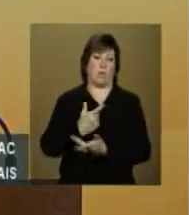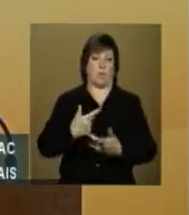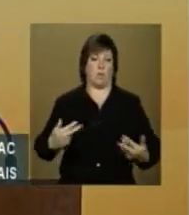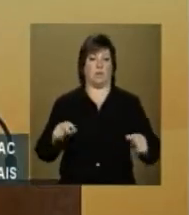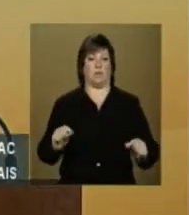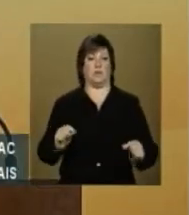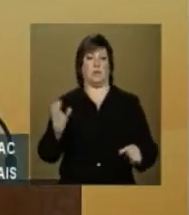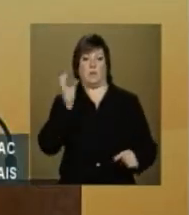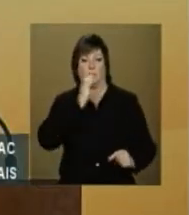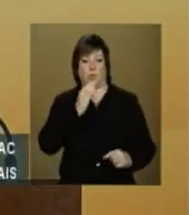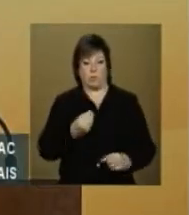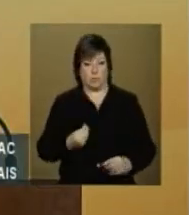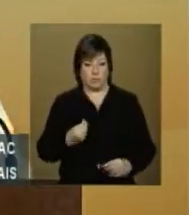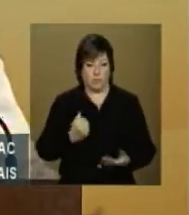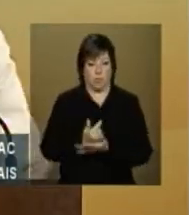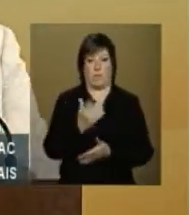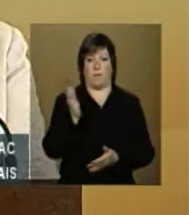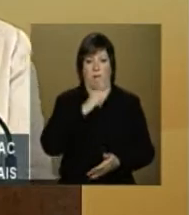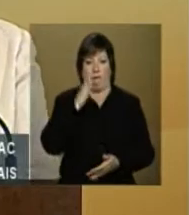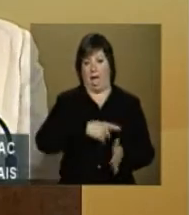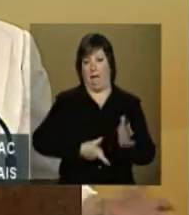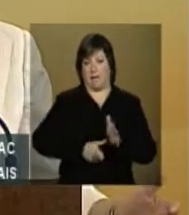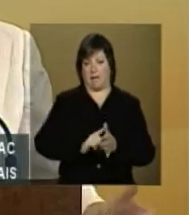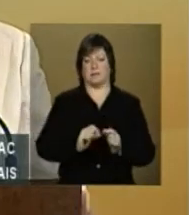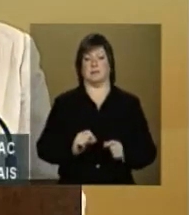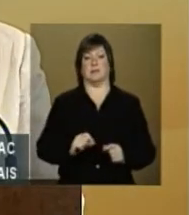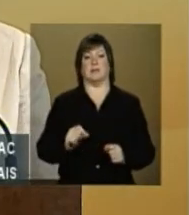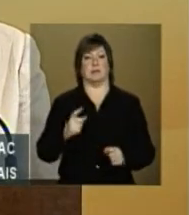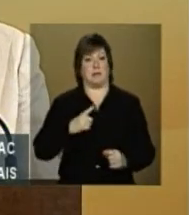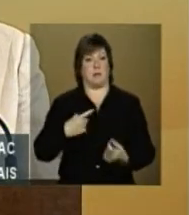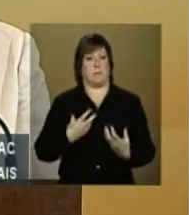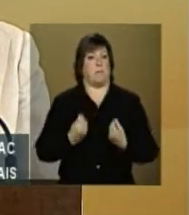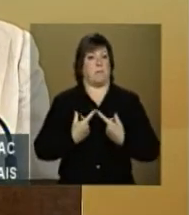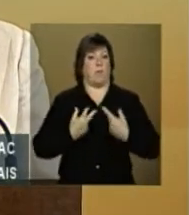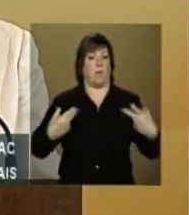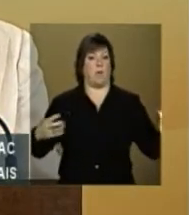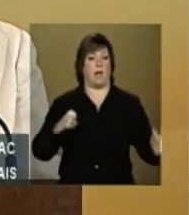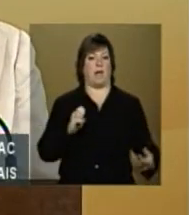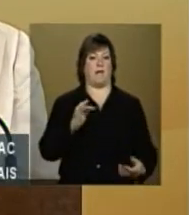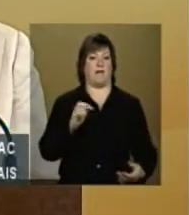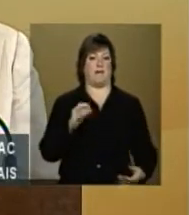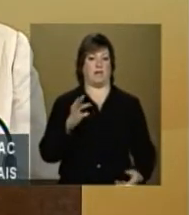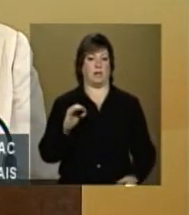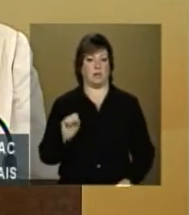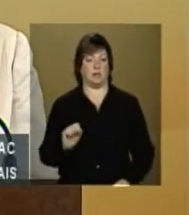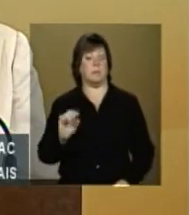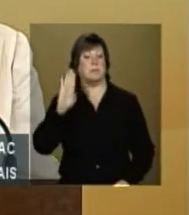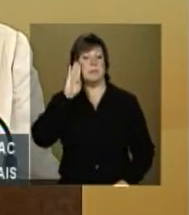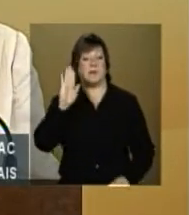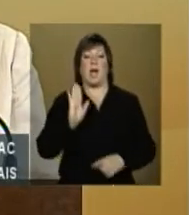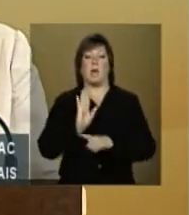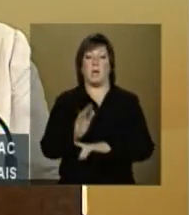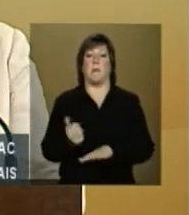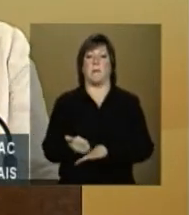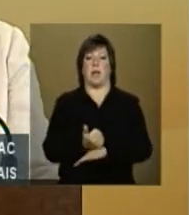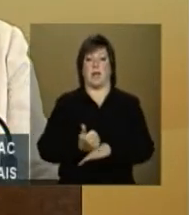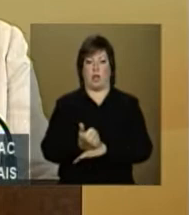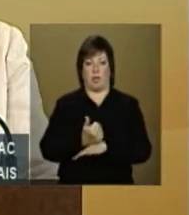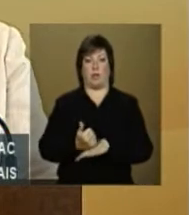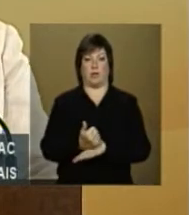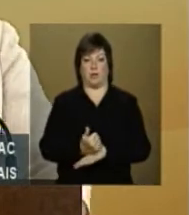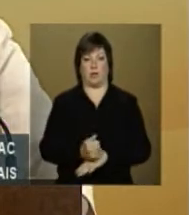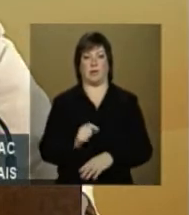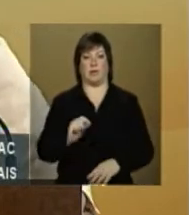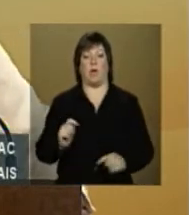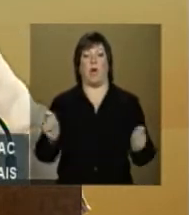são adiantamentos de compra, que terão vários efeitos. Principalmente vão melhorar